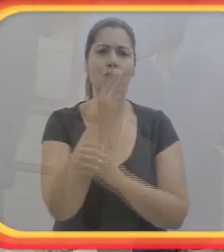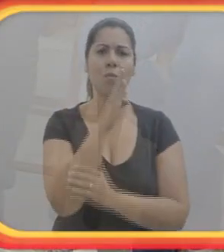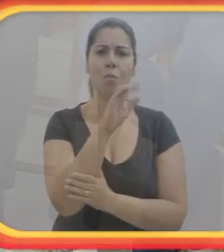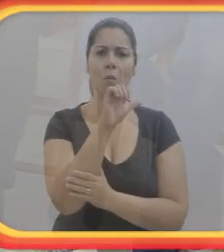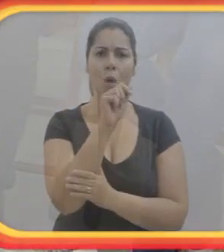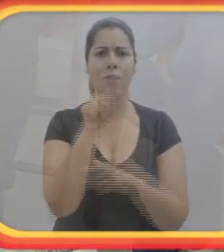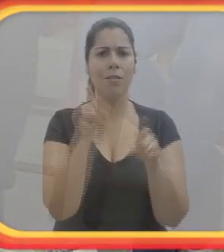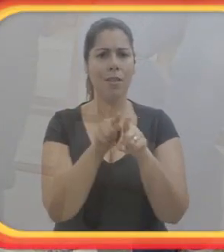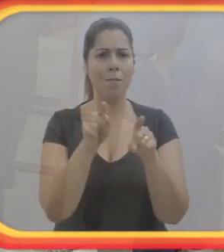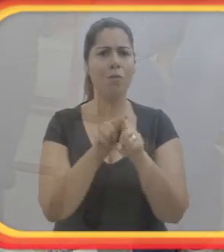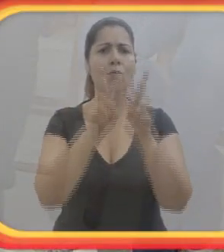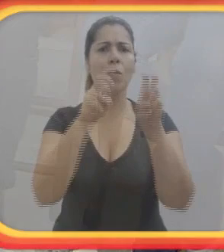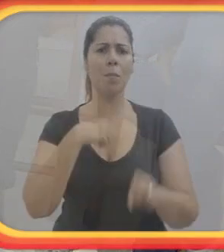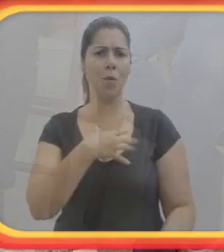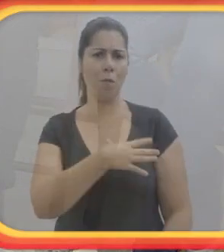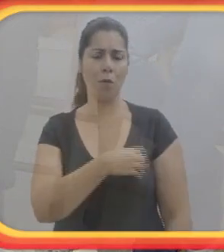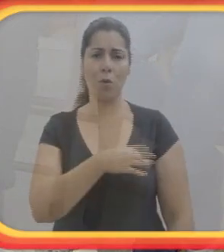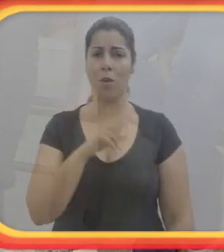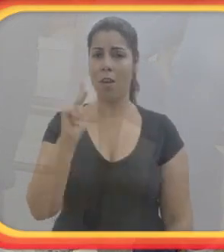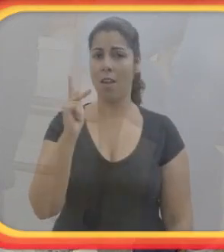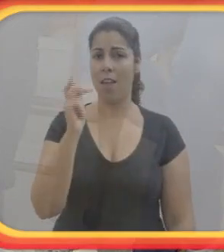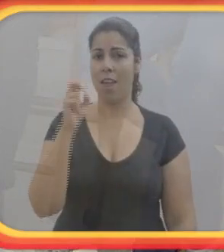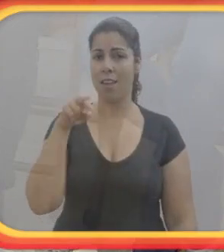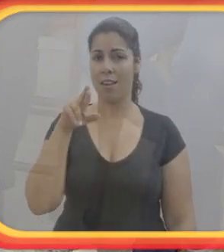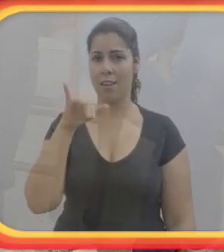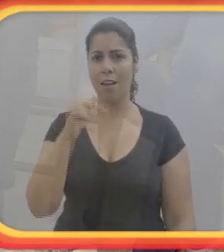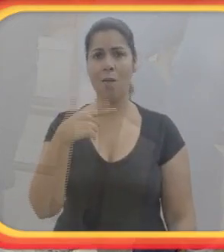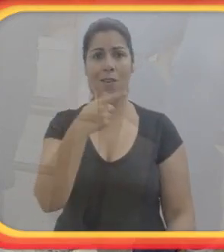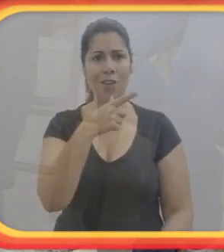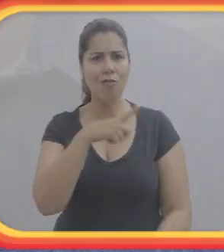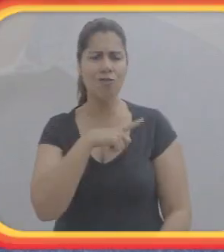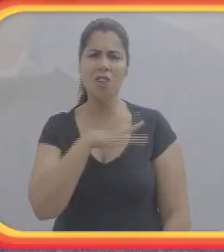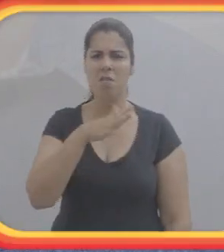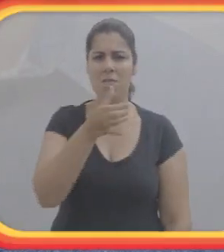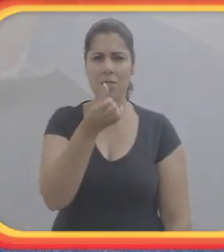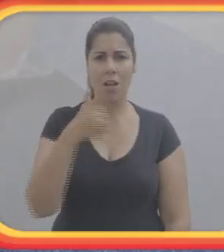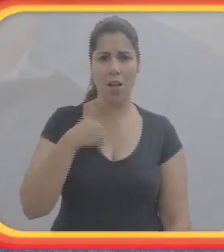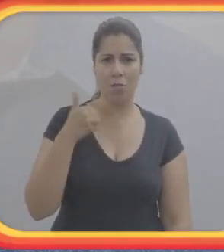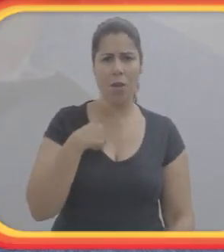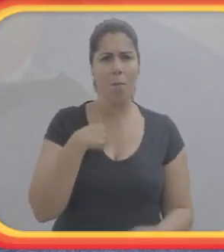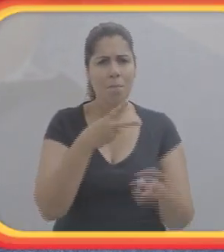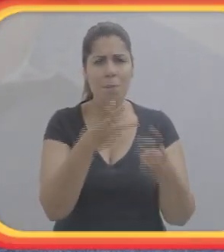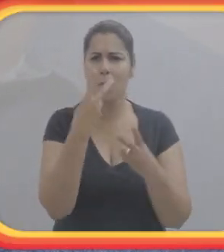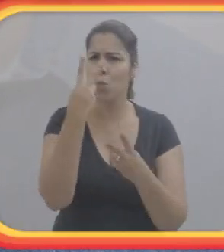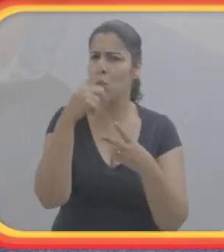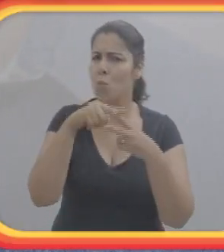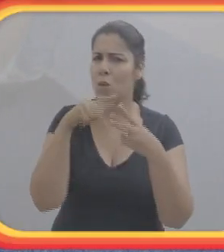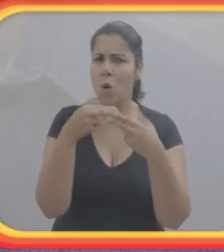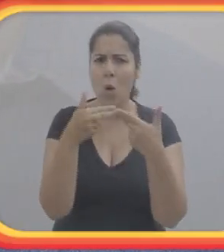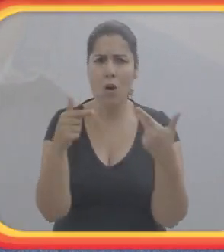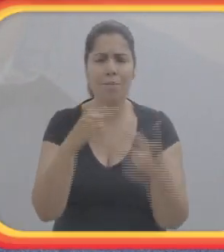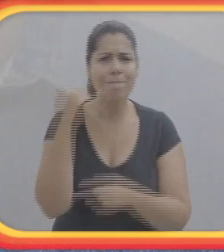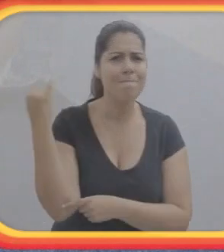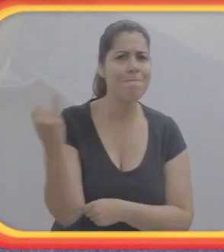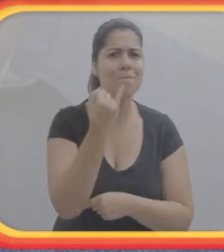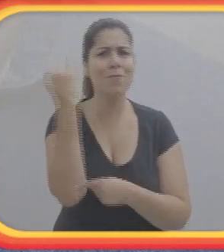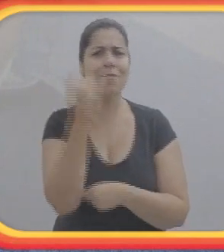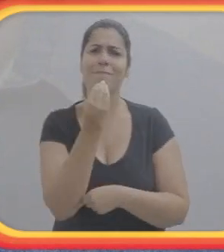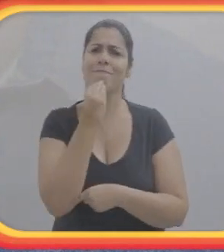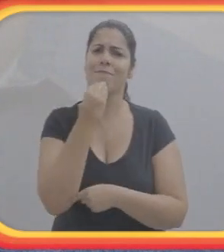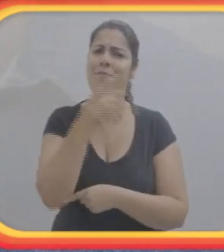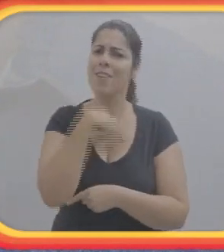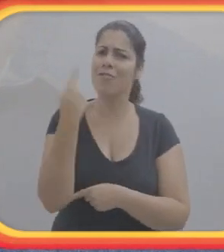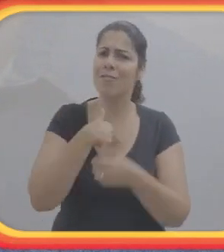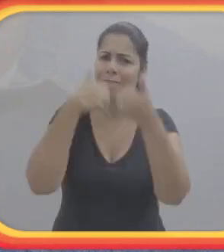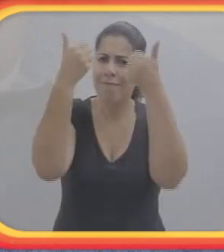eu fiz um blog também sobre meu filho Henrique, quando o Henrique tinha 6 anos, e aí percebi 2 coisas. Uma, a importância, claro, da gente falar mais do autismo,